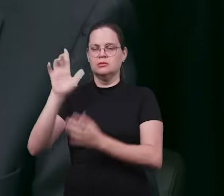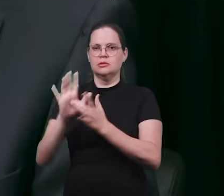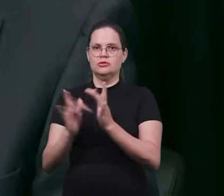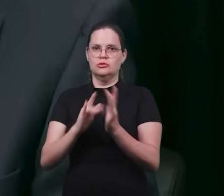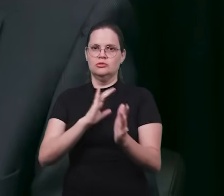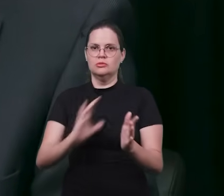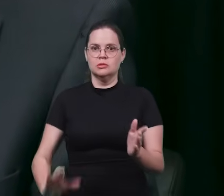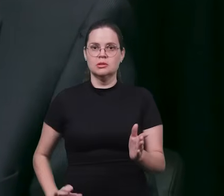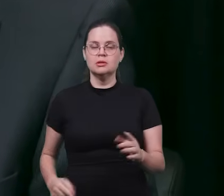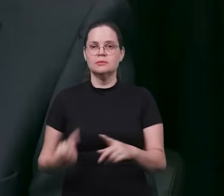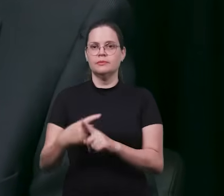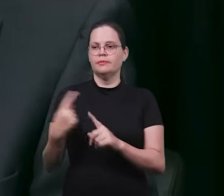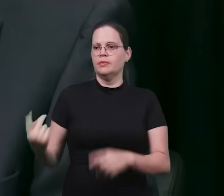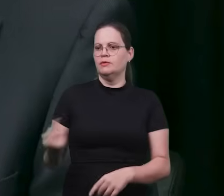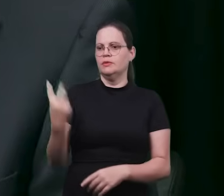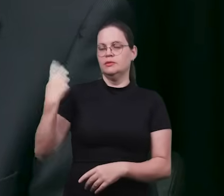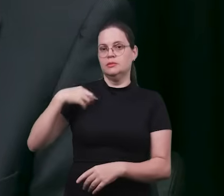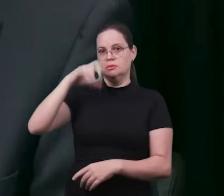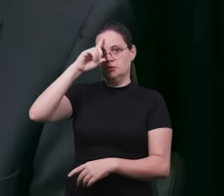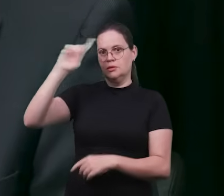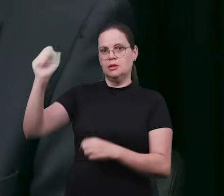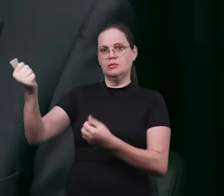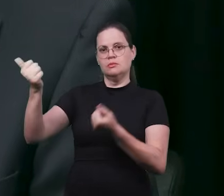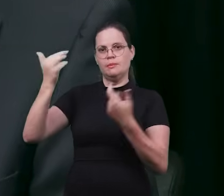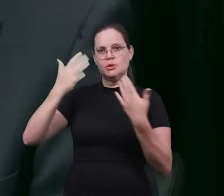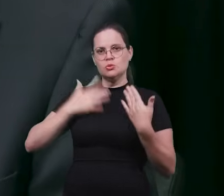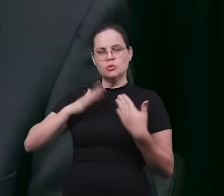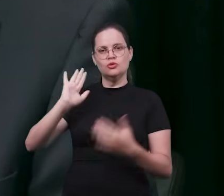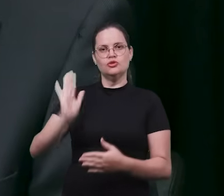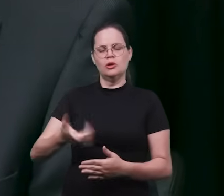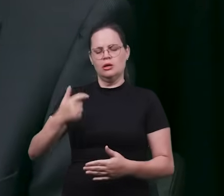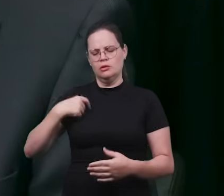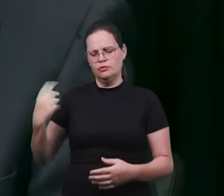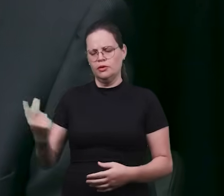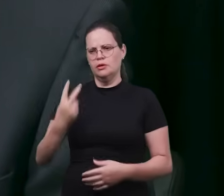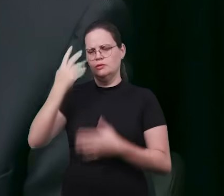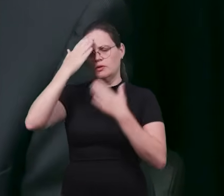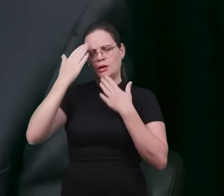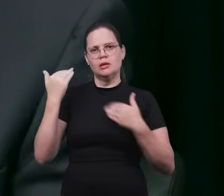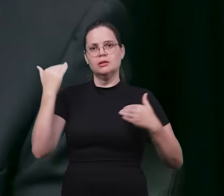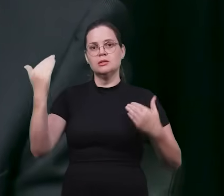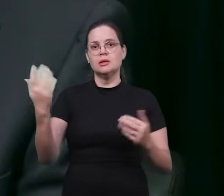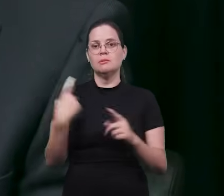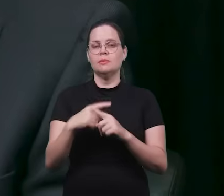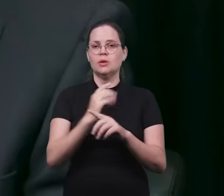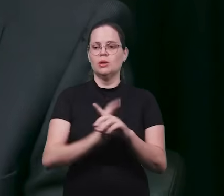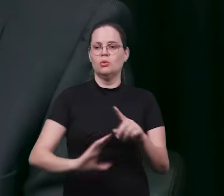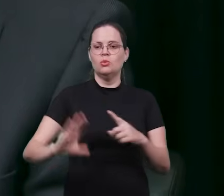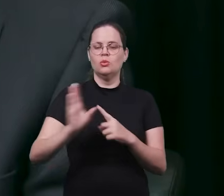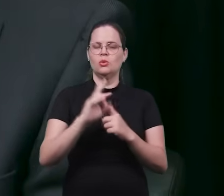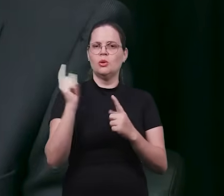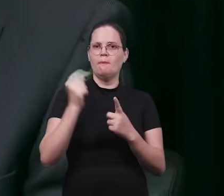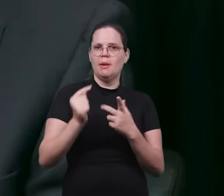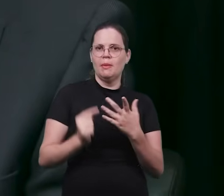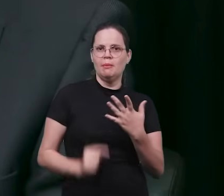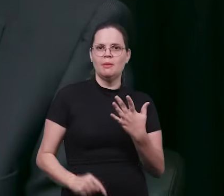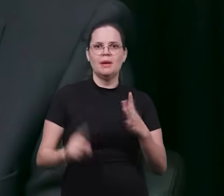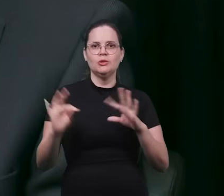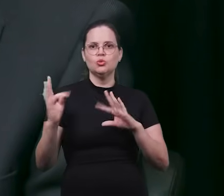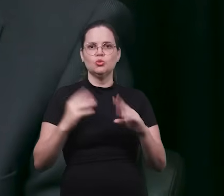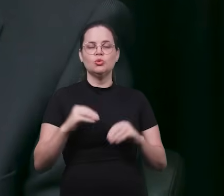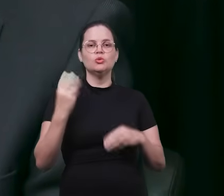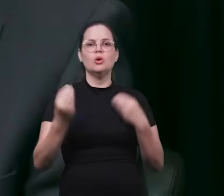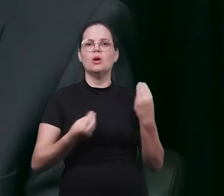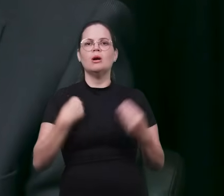ela começa valorizando aquilo que Deus deu, né? Porque todo aquele culto, tudo aquilo ali era uma ordenança divina. Então ela começa